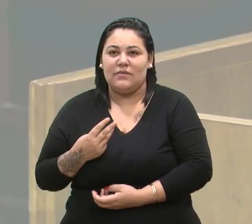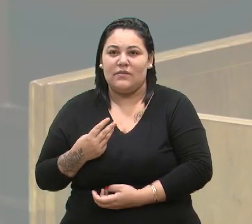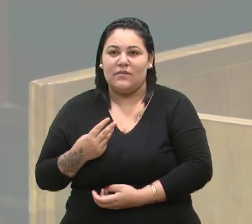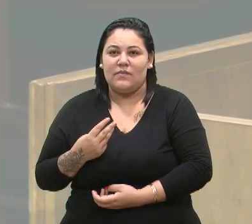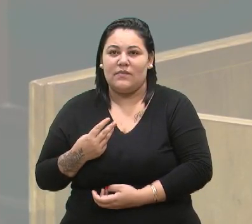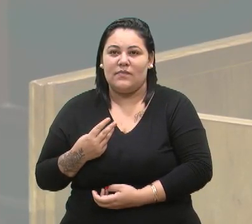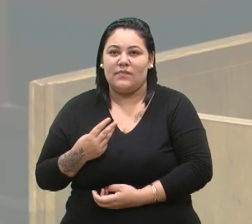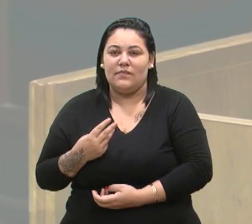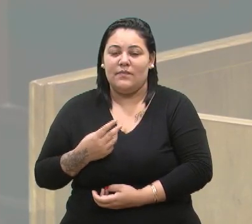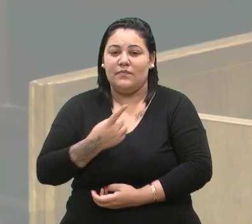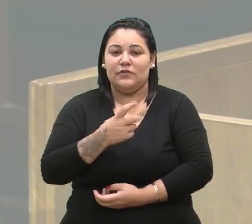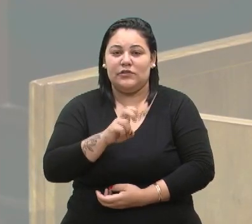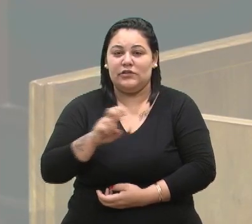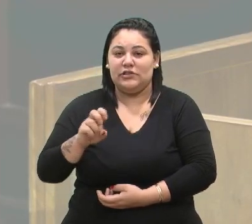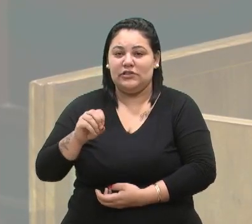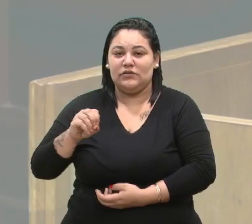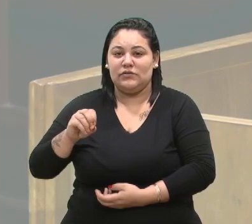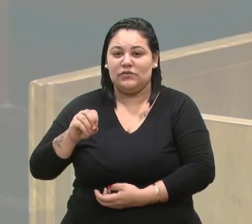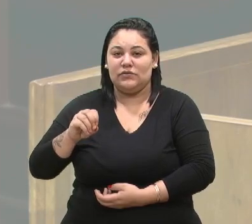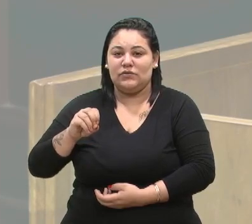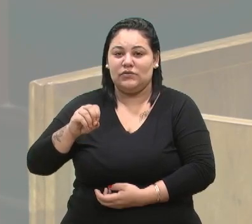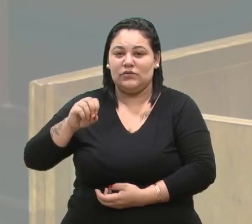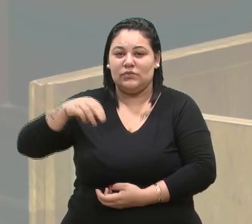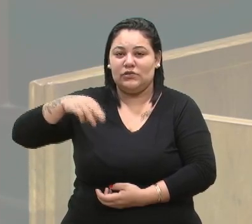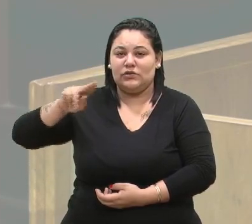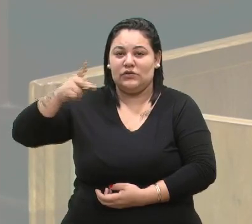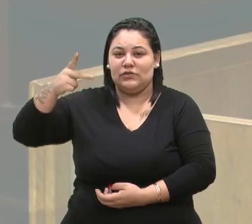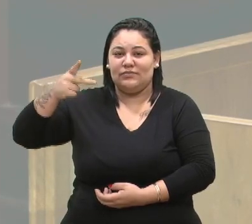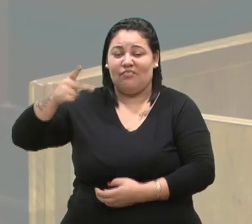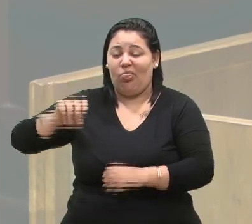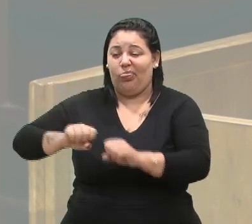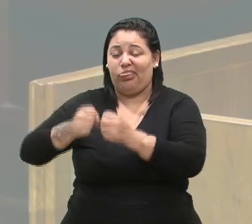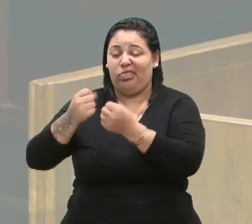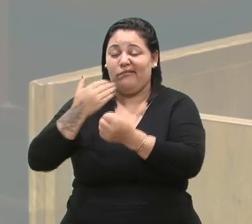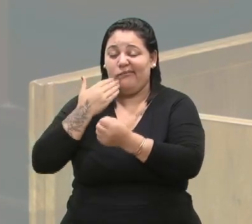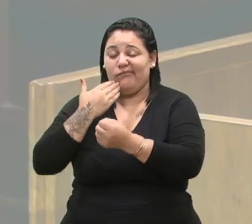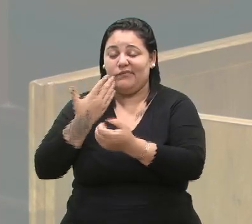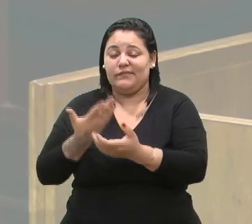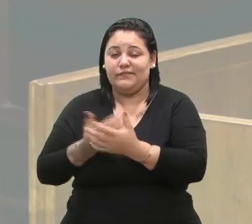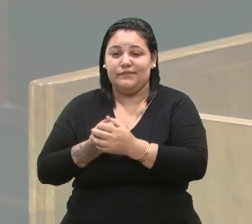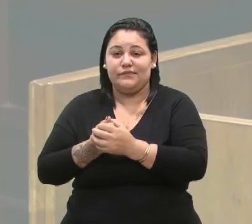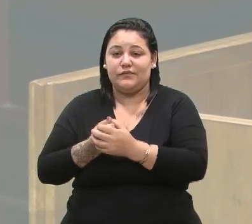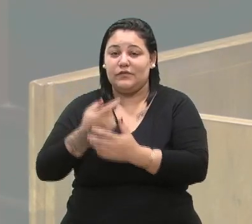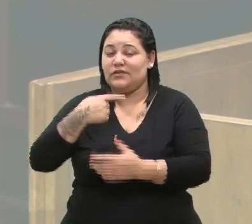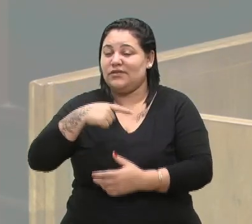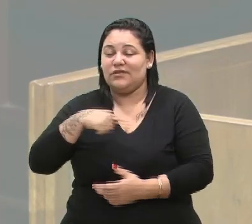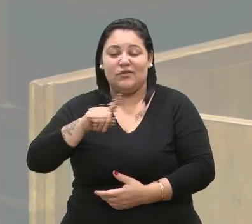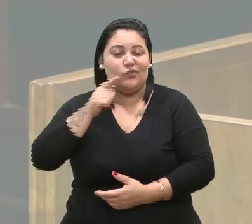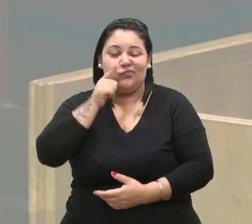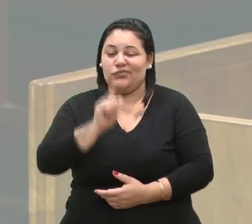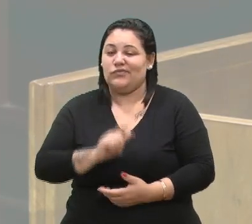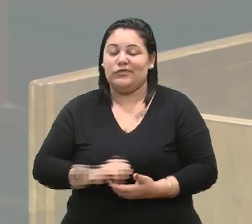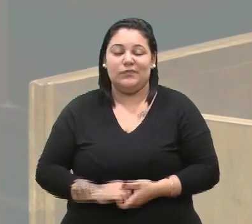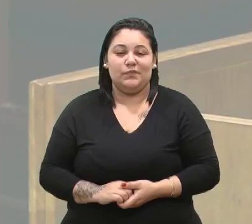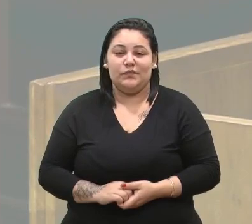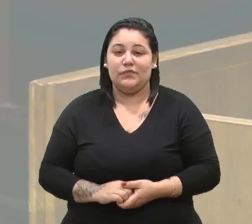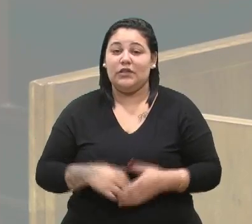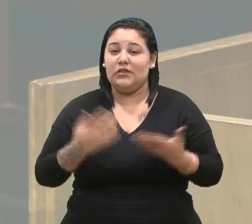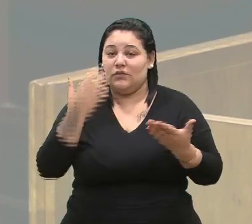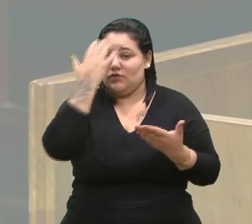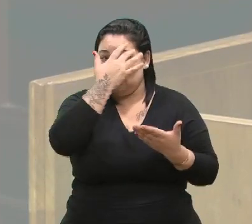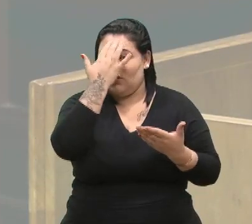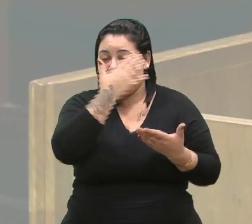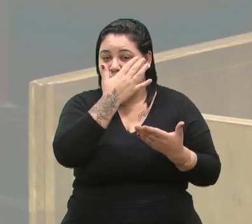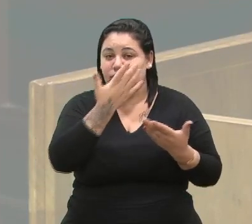de 1.500 metros quadrados, que está totalmente depredado, não conseguimos, então o prefeito